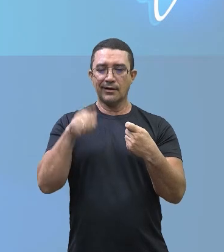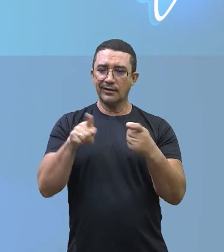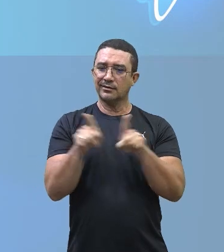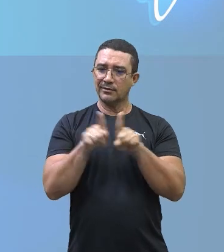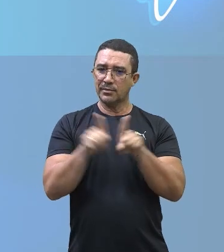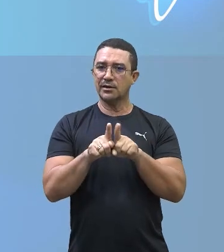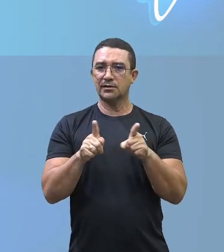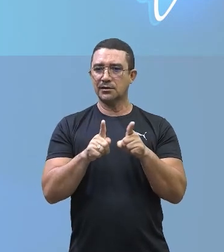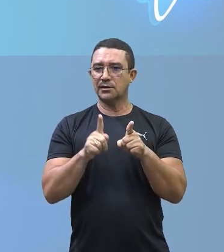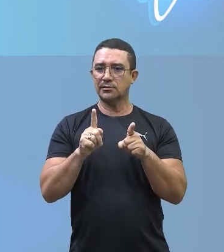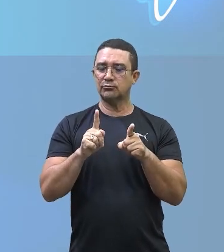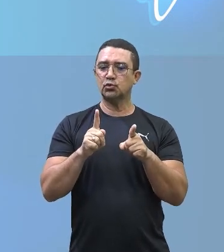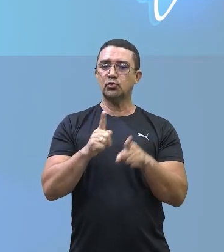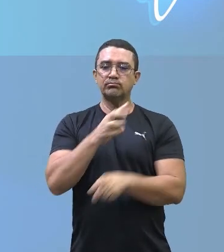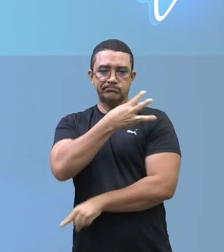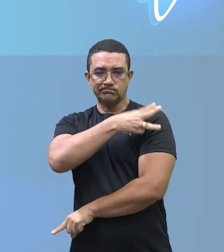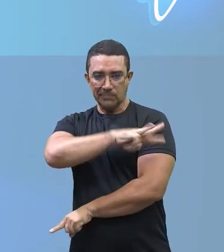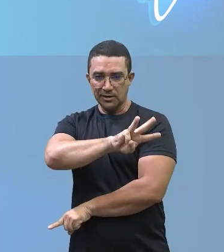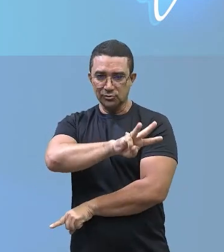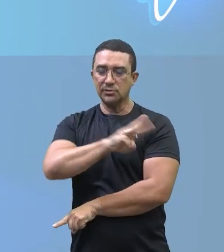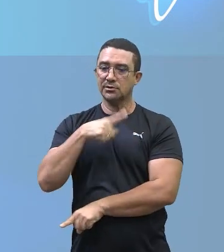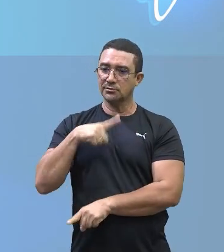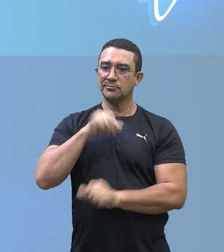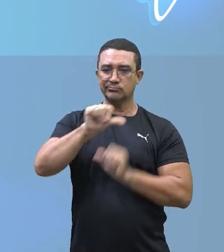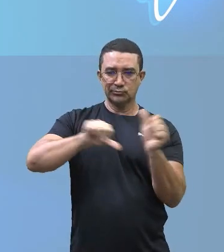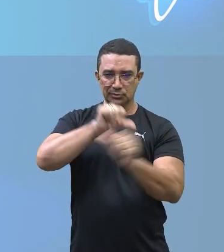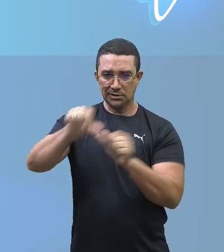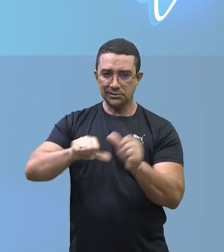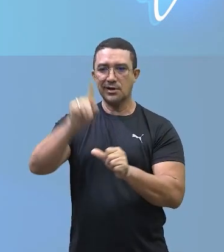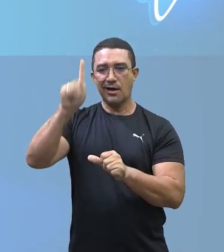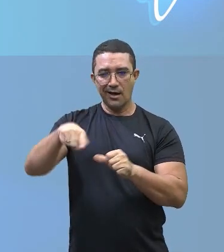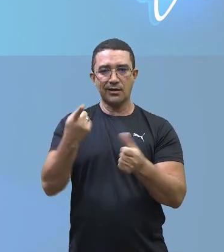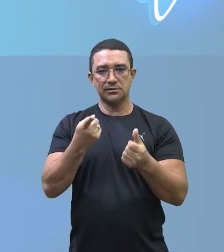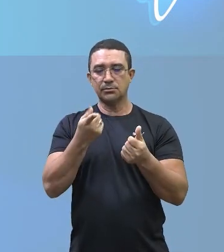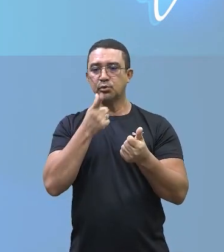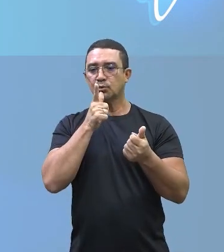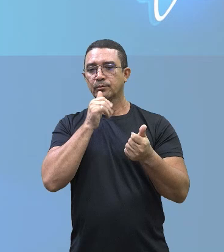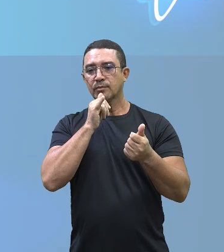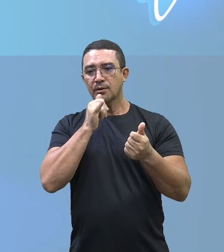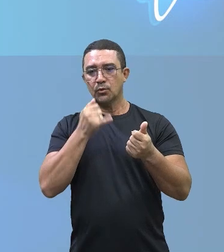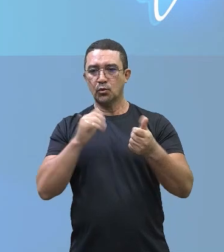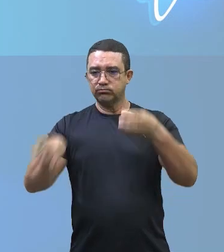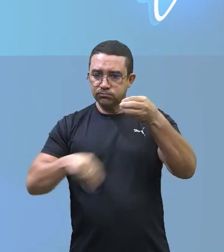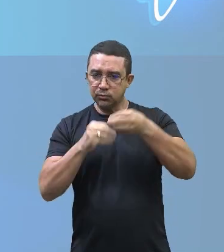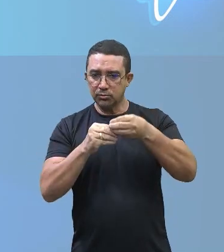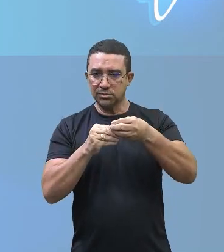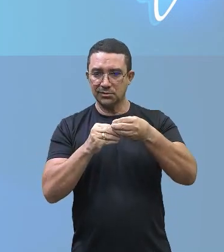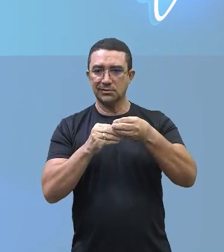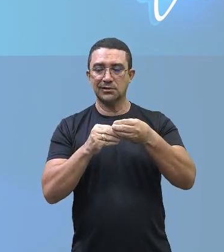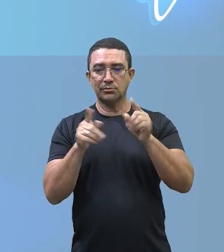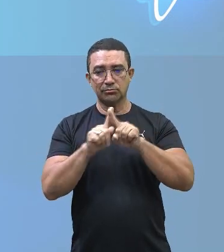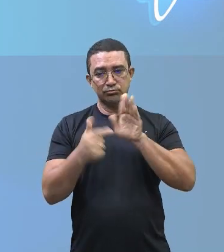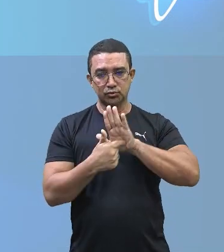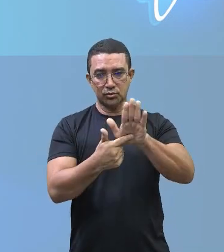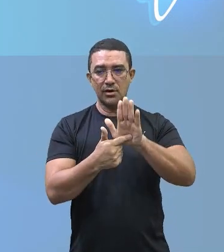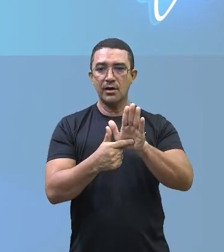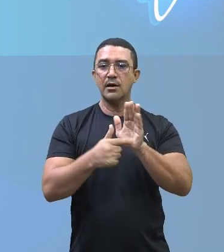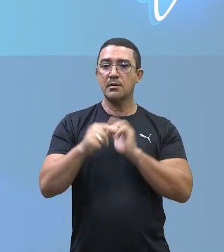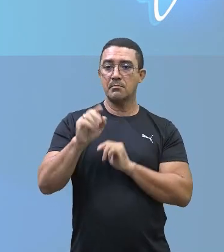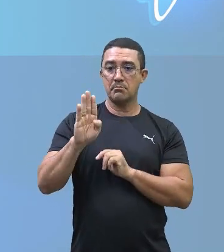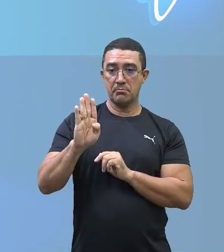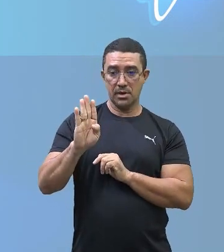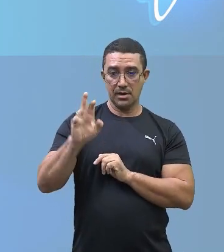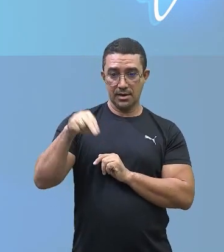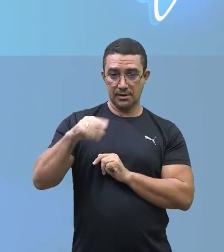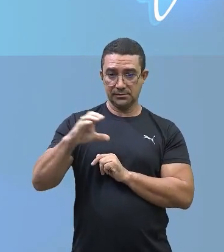houve no novo ensino médio. Ele é um dos componentes, então, né, que foram ali trazidos pela BNCC, né? Nessa